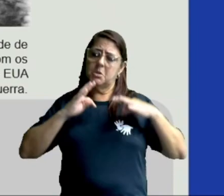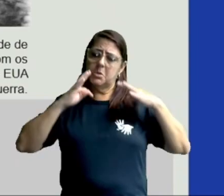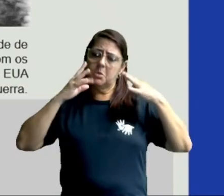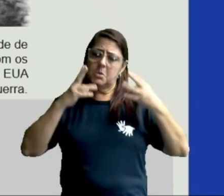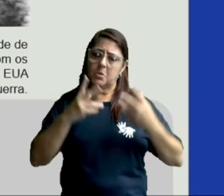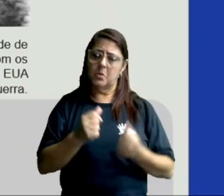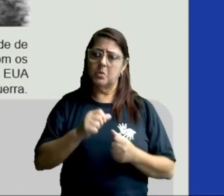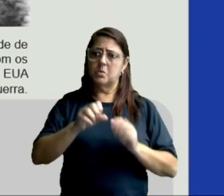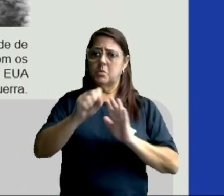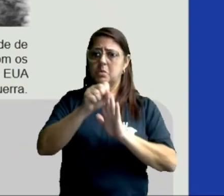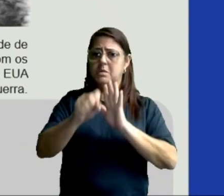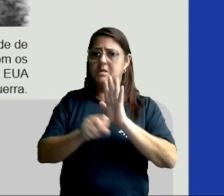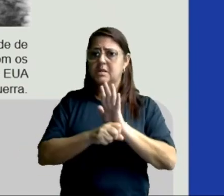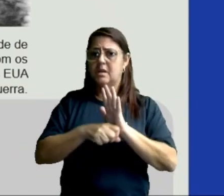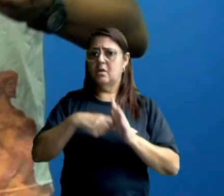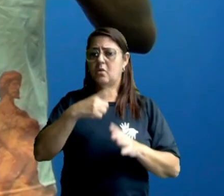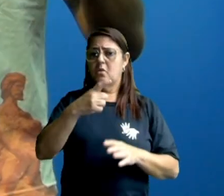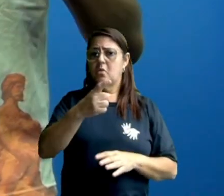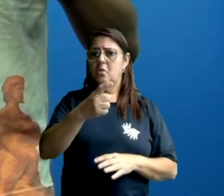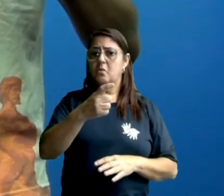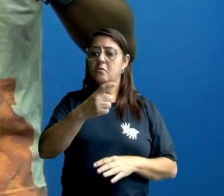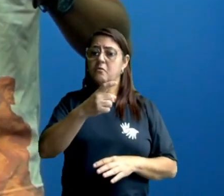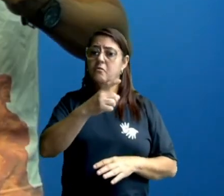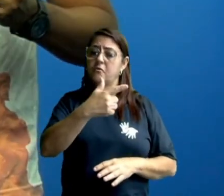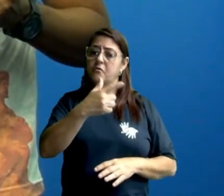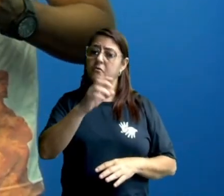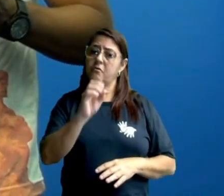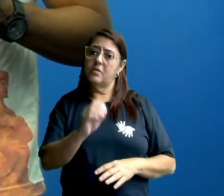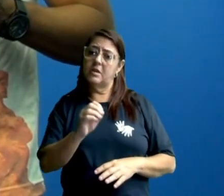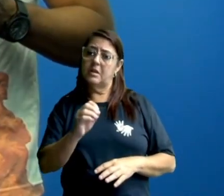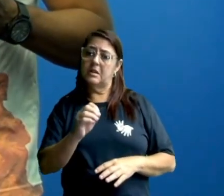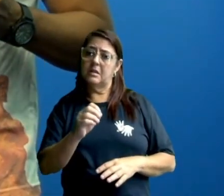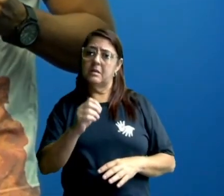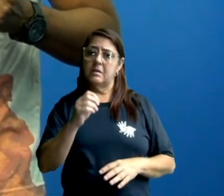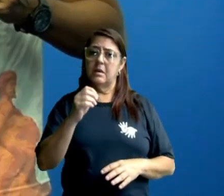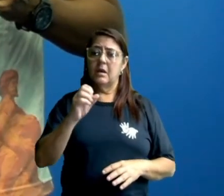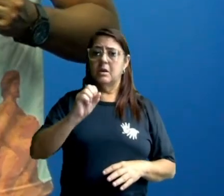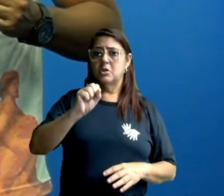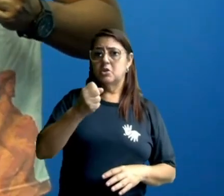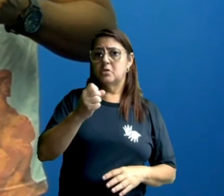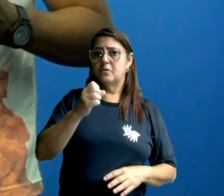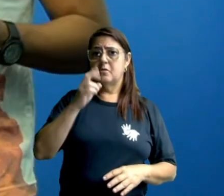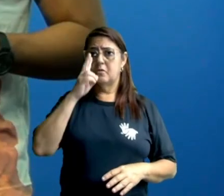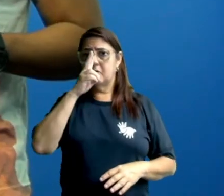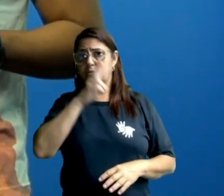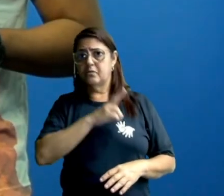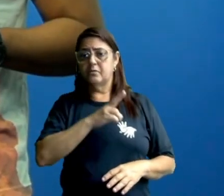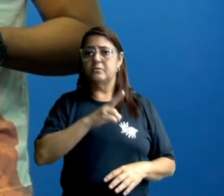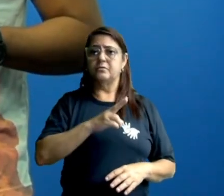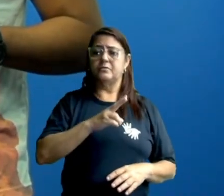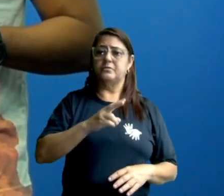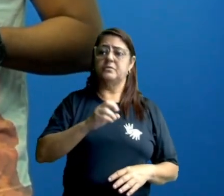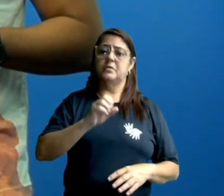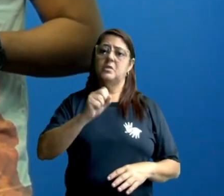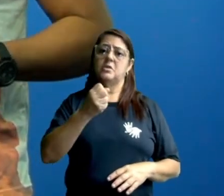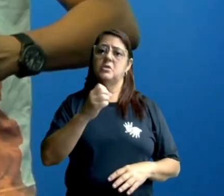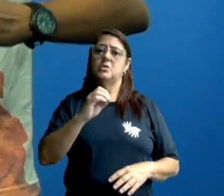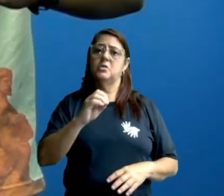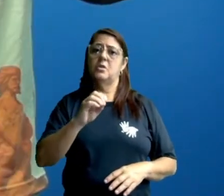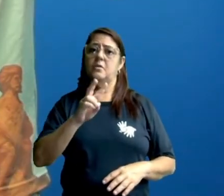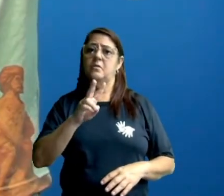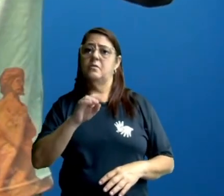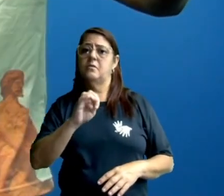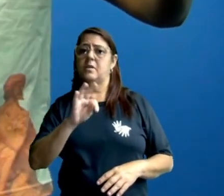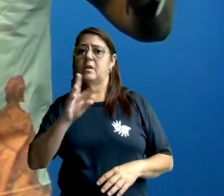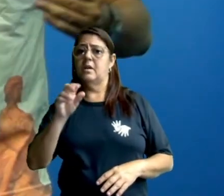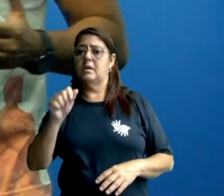praticamente o século XX vai ser marcado pelas forças soviéticas e americanas